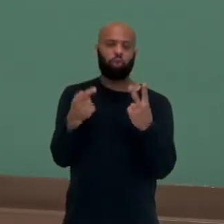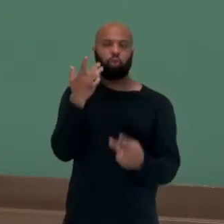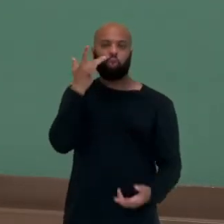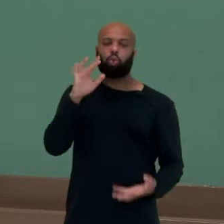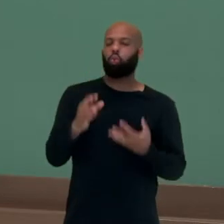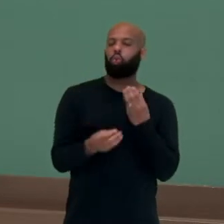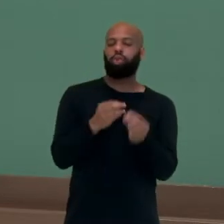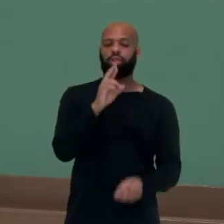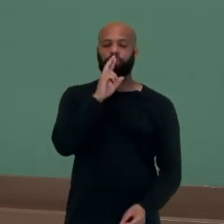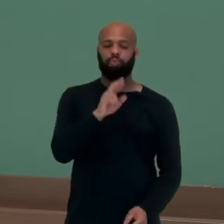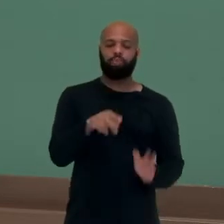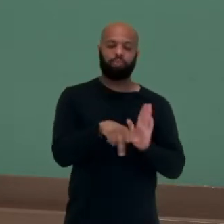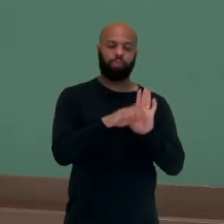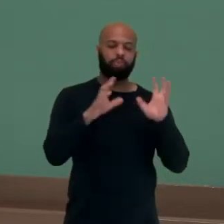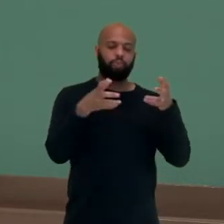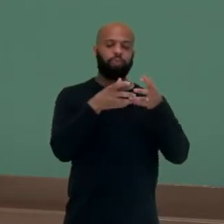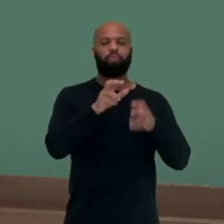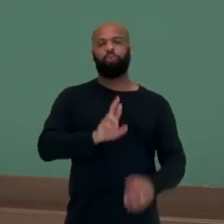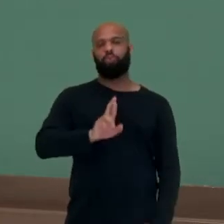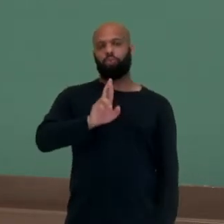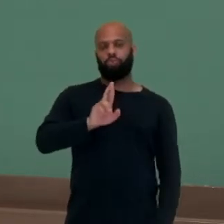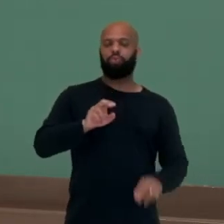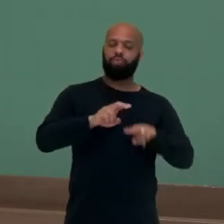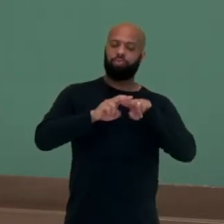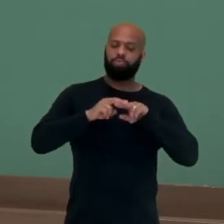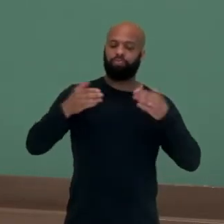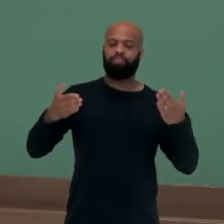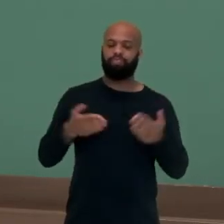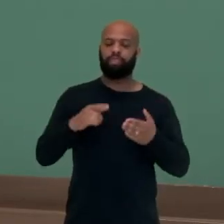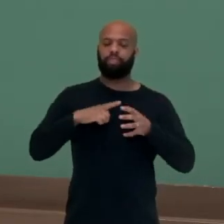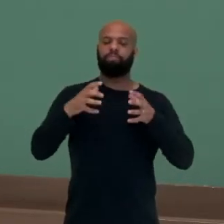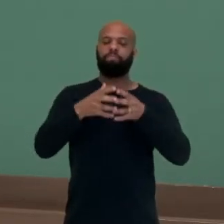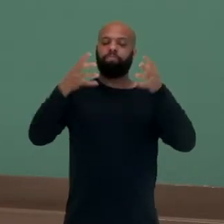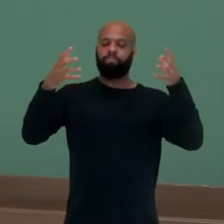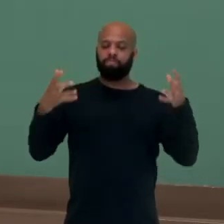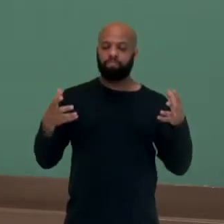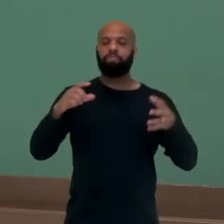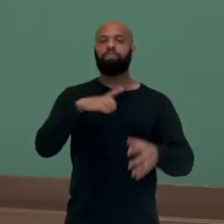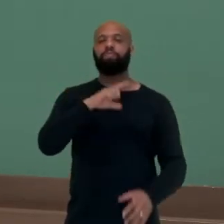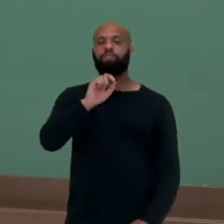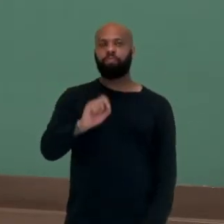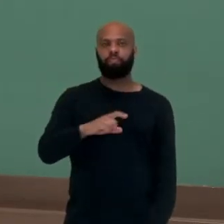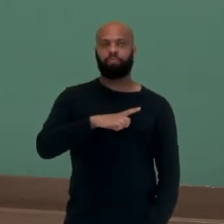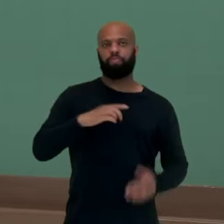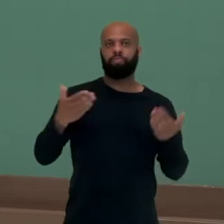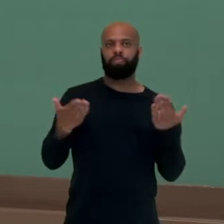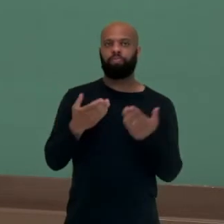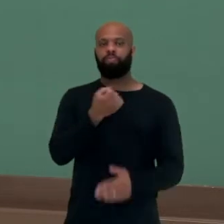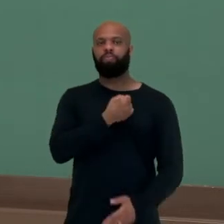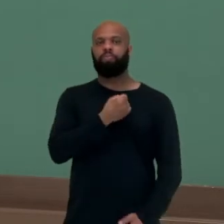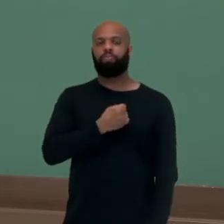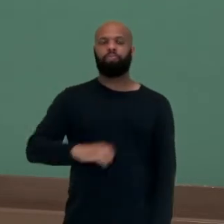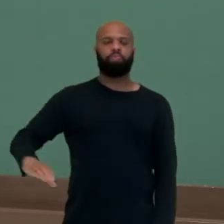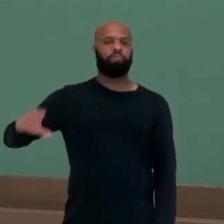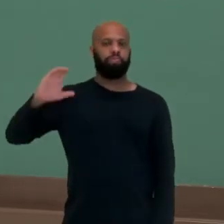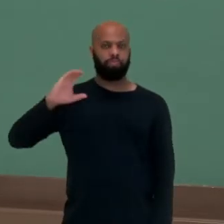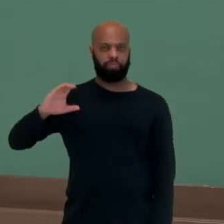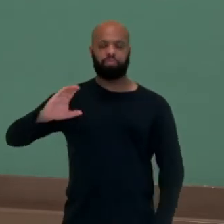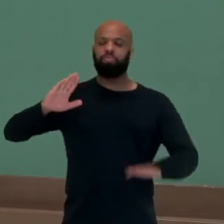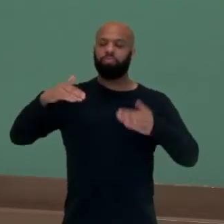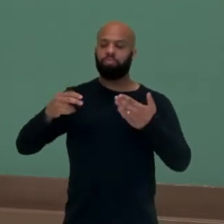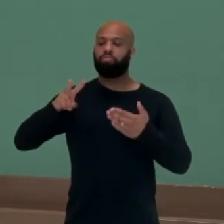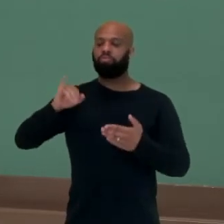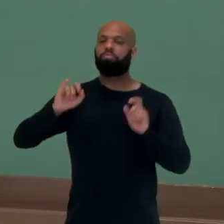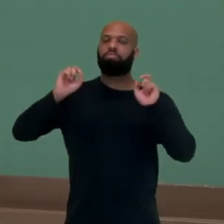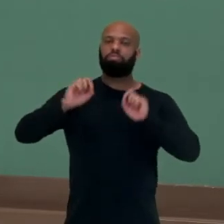conjunto dos números reais. Por isso vem uma ampliação do conjunto, onde nós temos os números complexos, e que ele vai